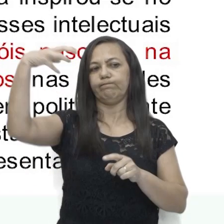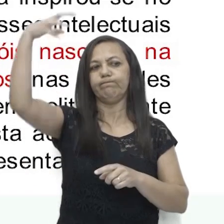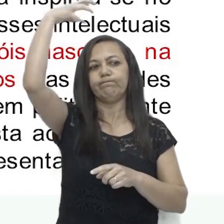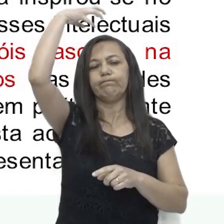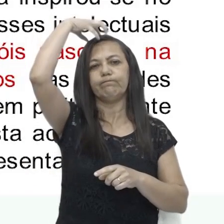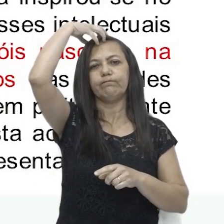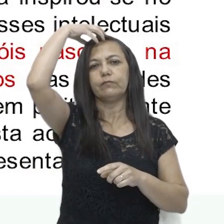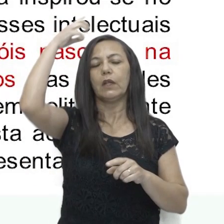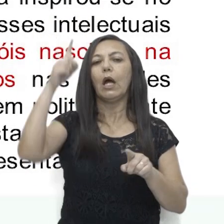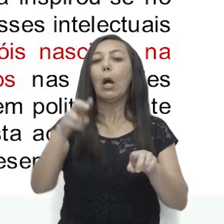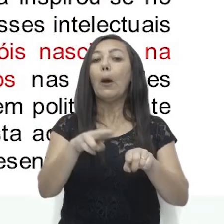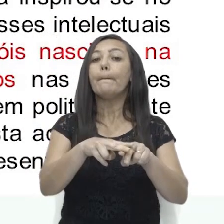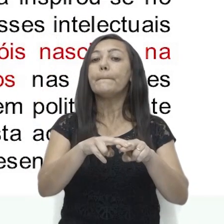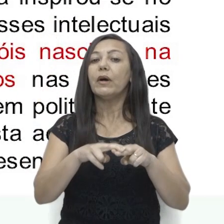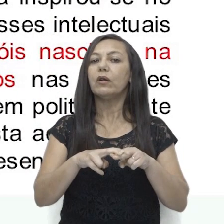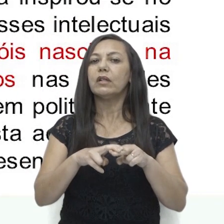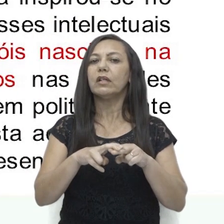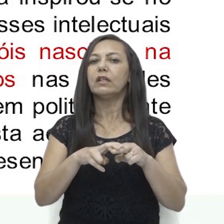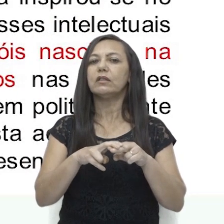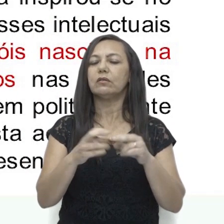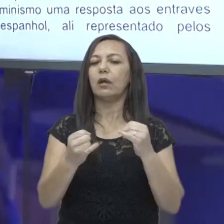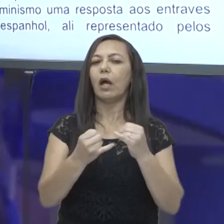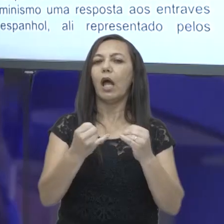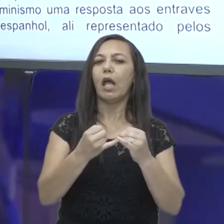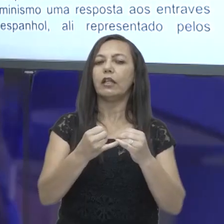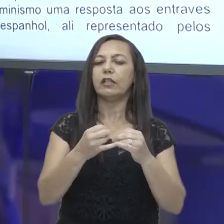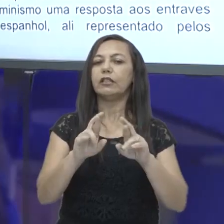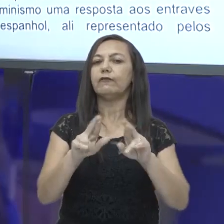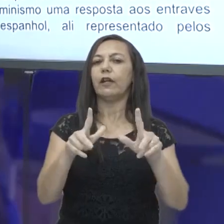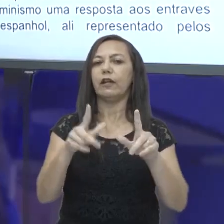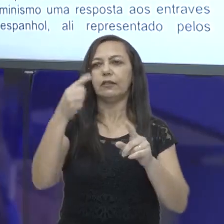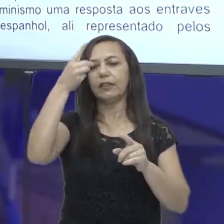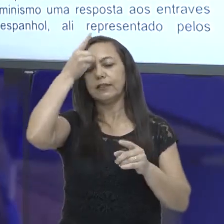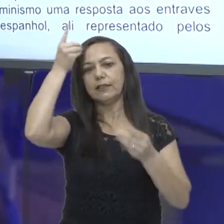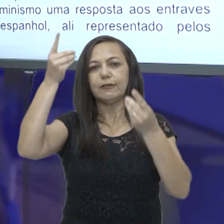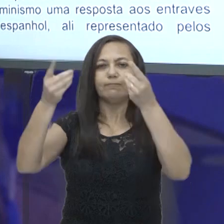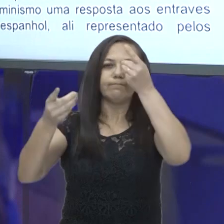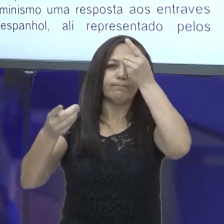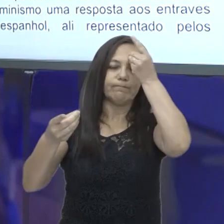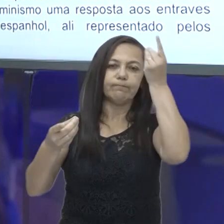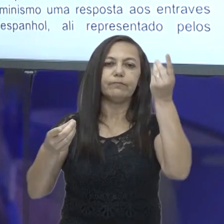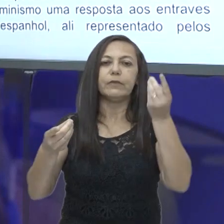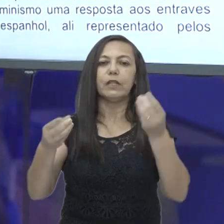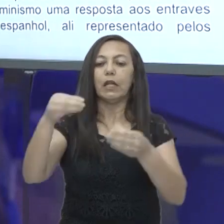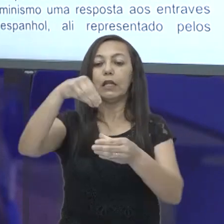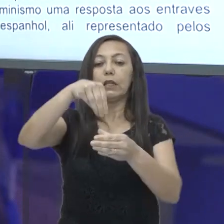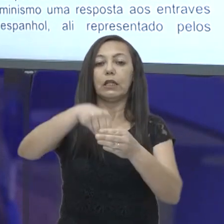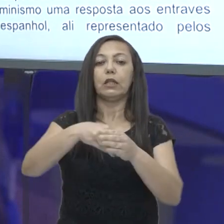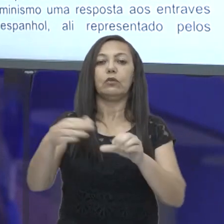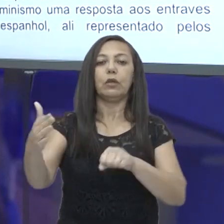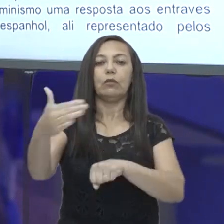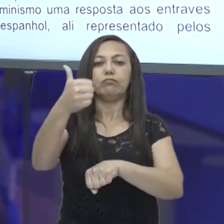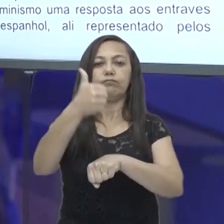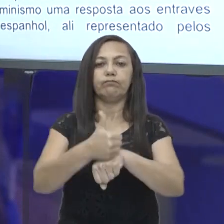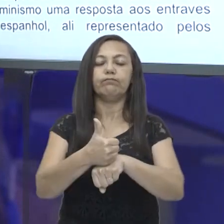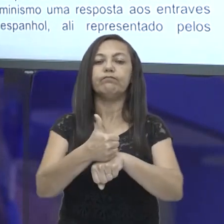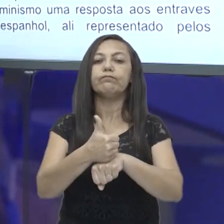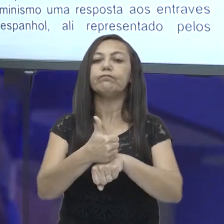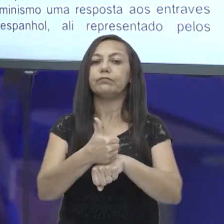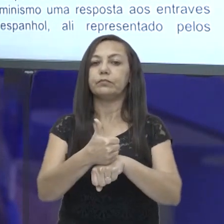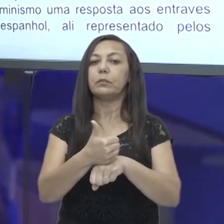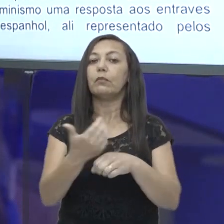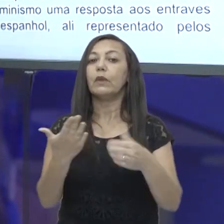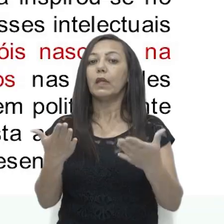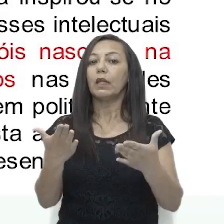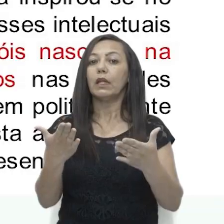isso aí um choque de ideias, tá bom? Nesse primeiro momento dentro da colonização. Sem